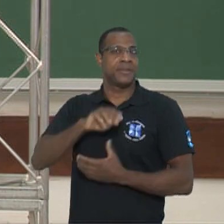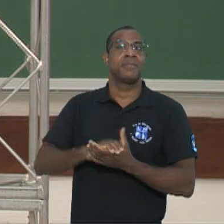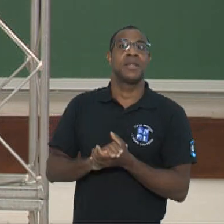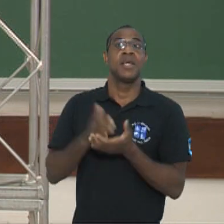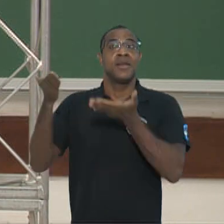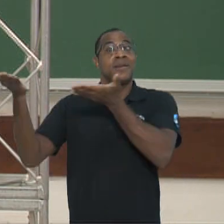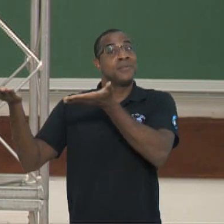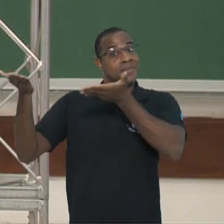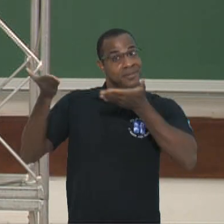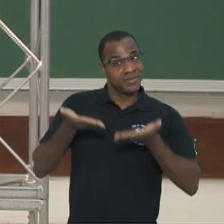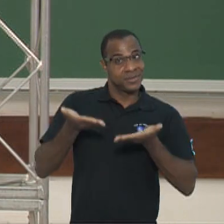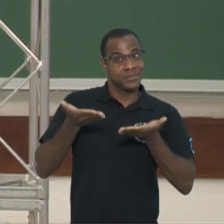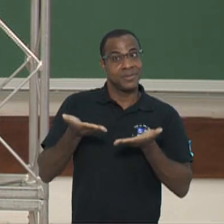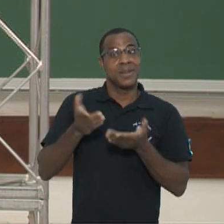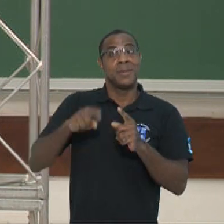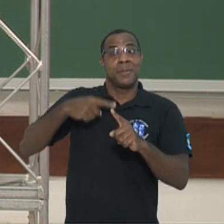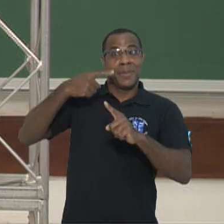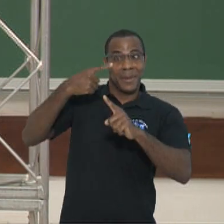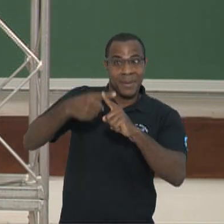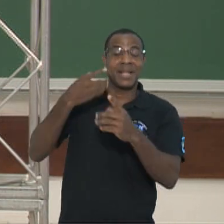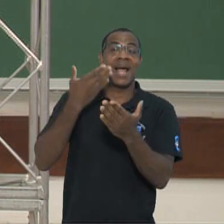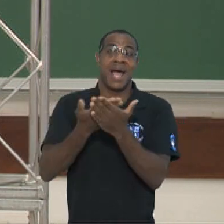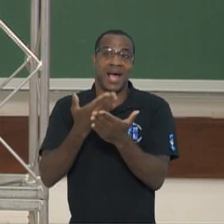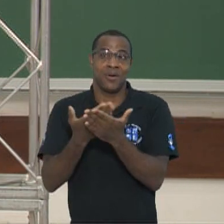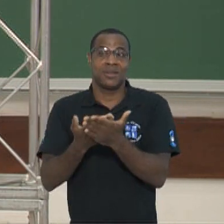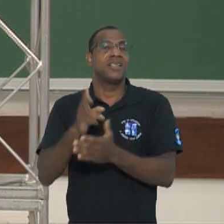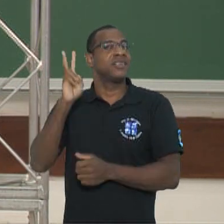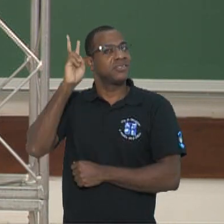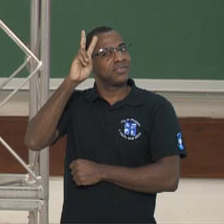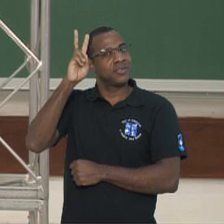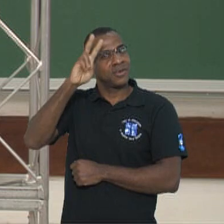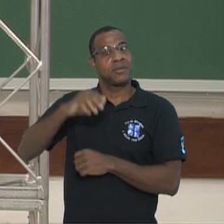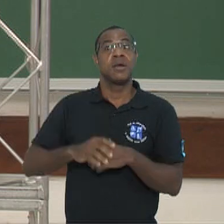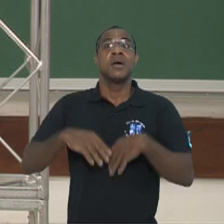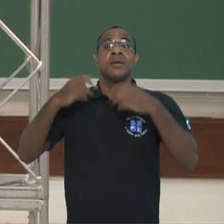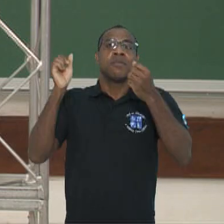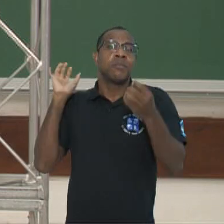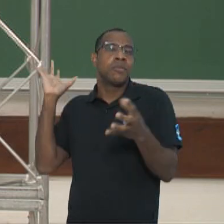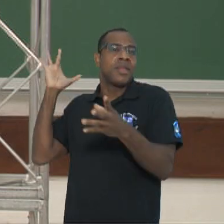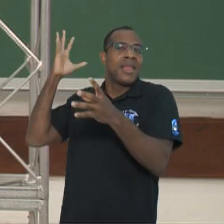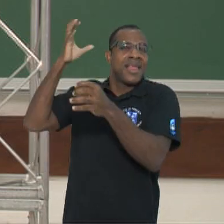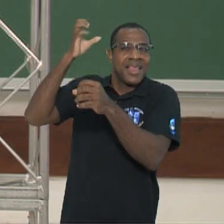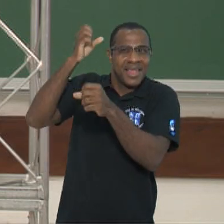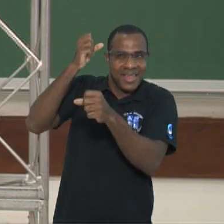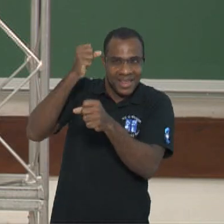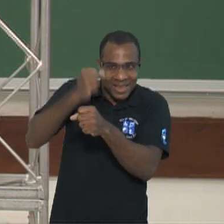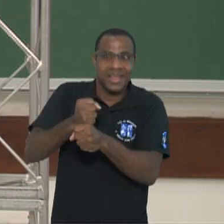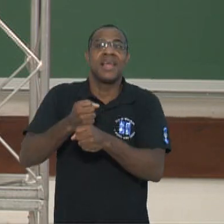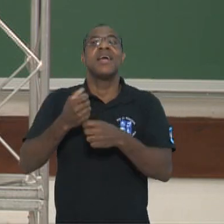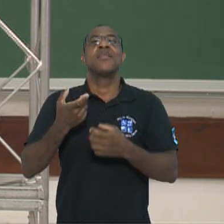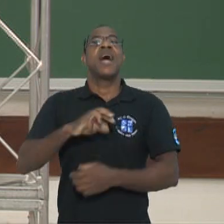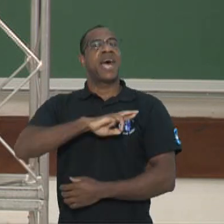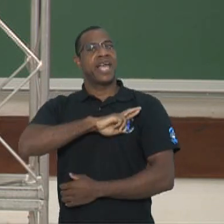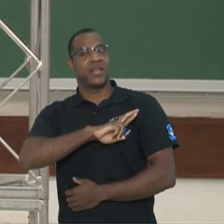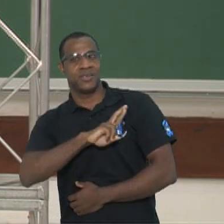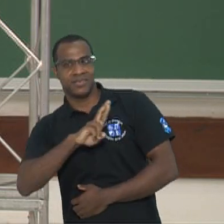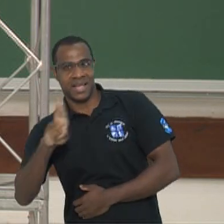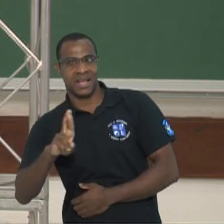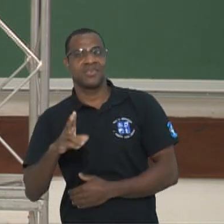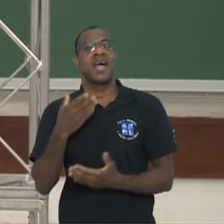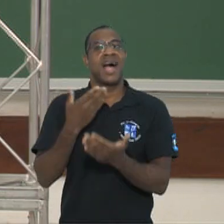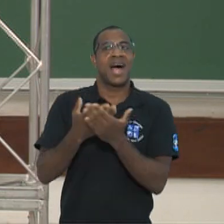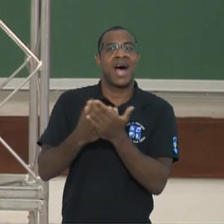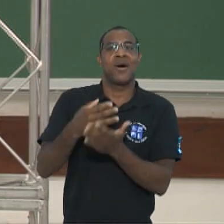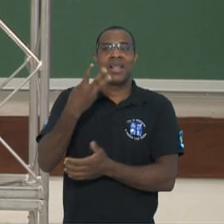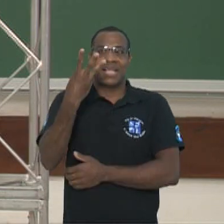mais uma aula de História. Hoje nós vamos fechar aquela duplinha sobre a religiosidade no Egito Antigo, aula 30. Importante quem está